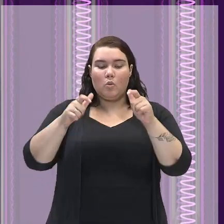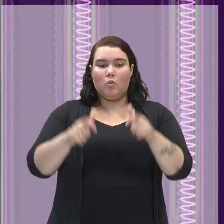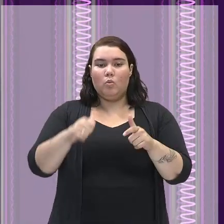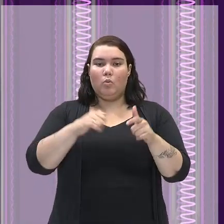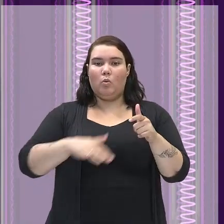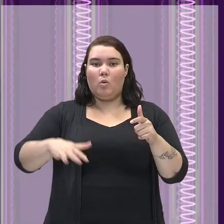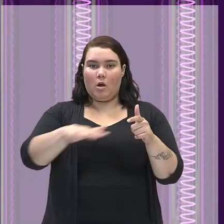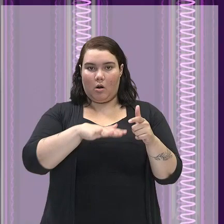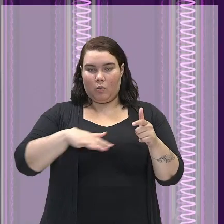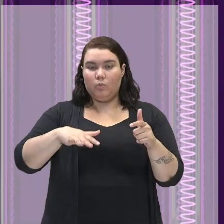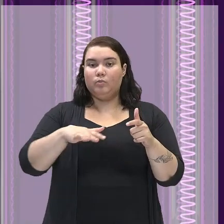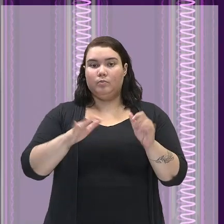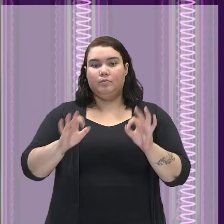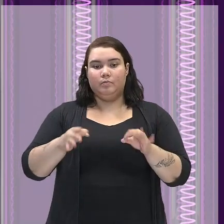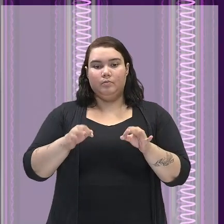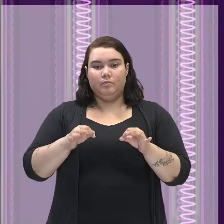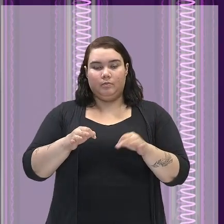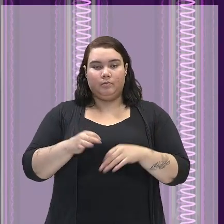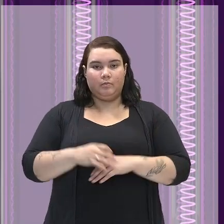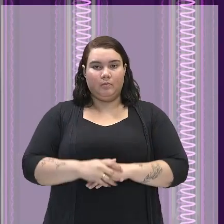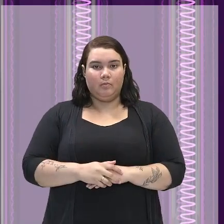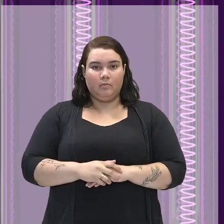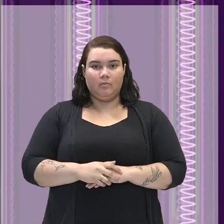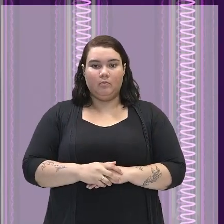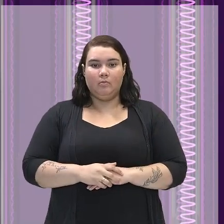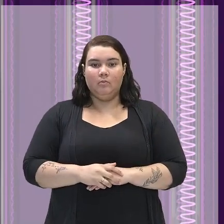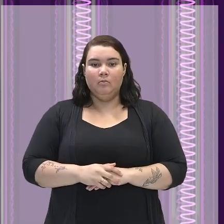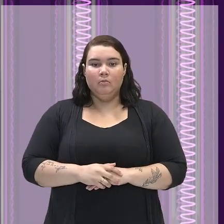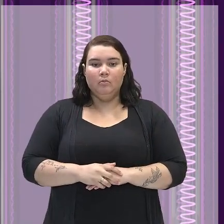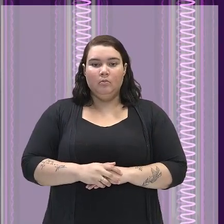espaço, certo? No